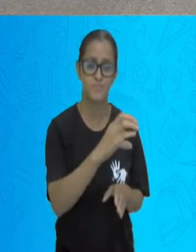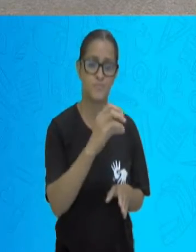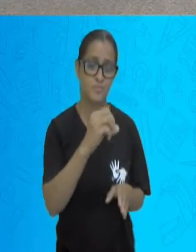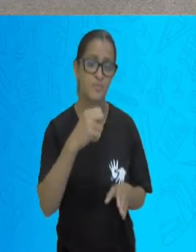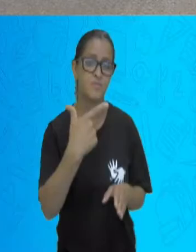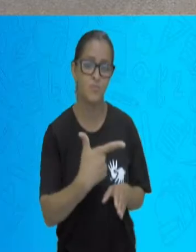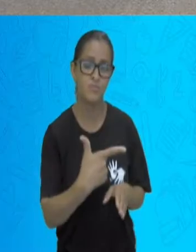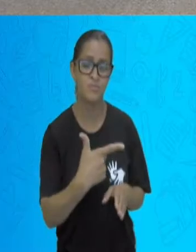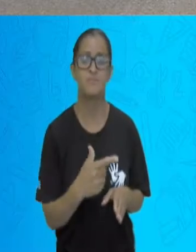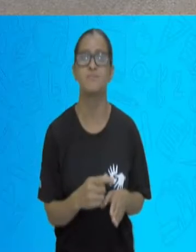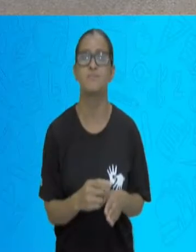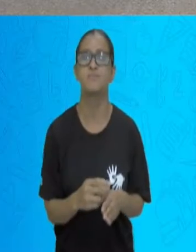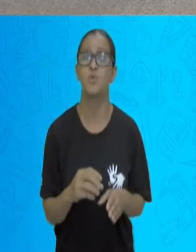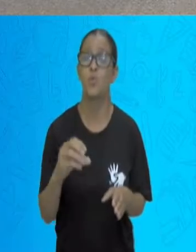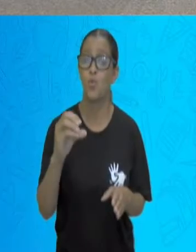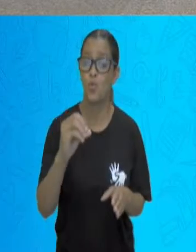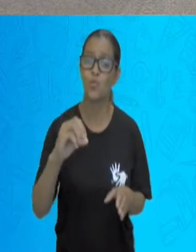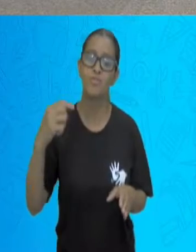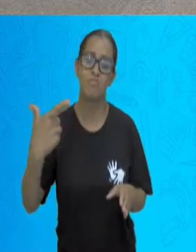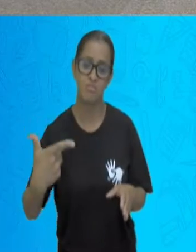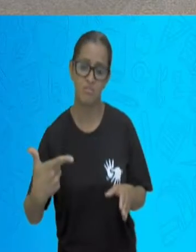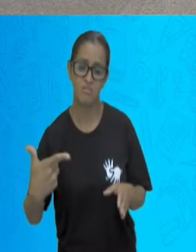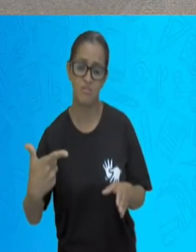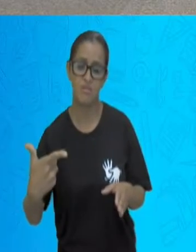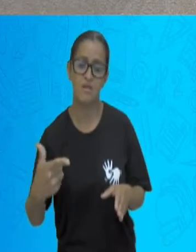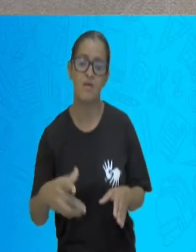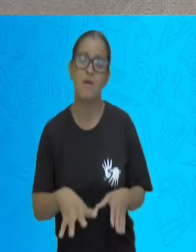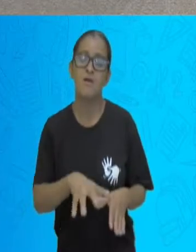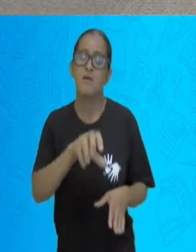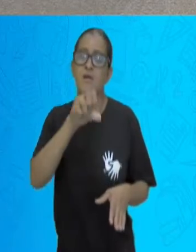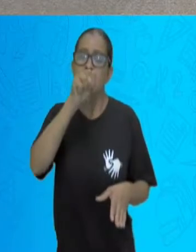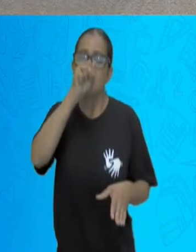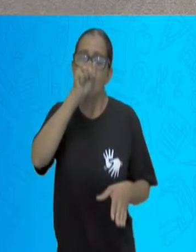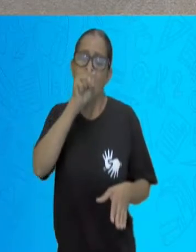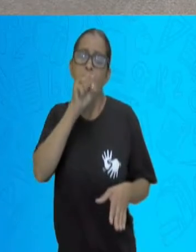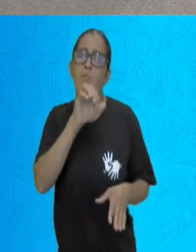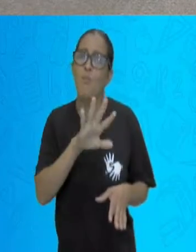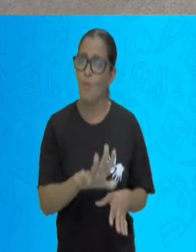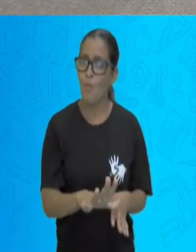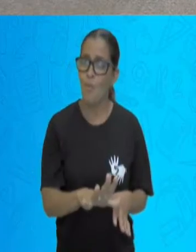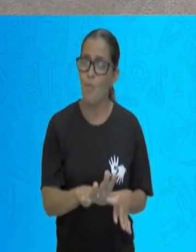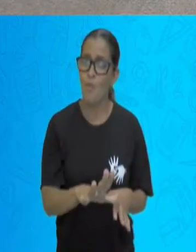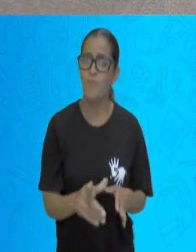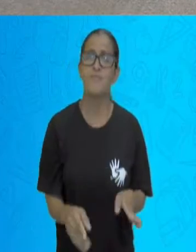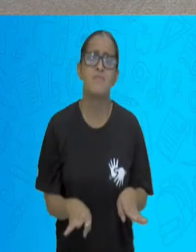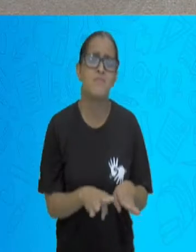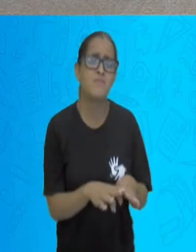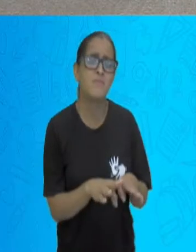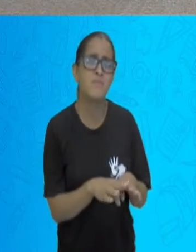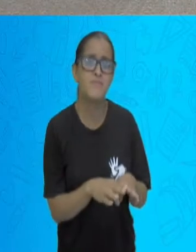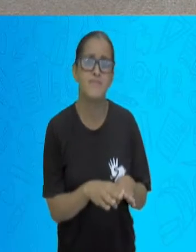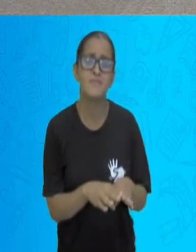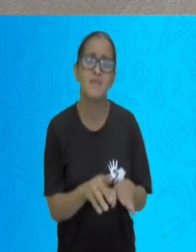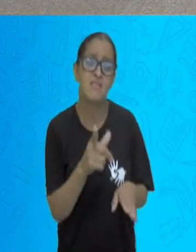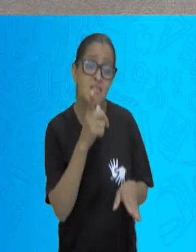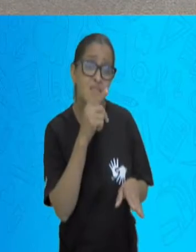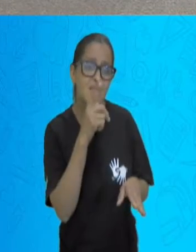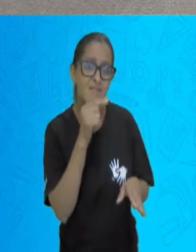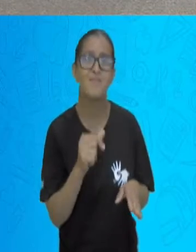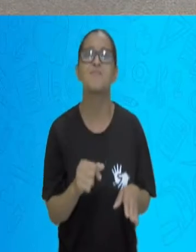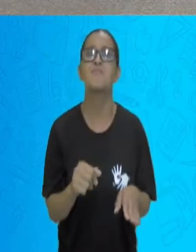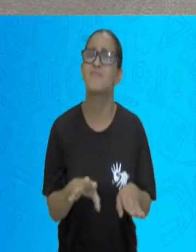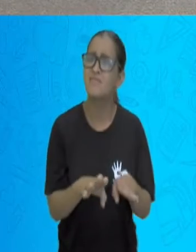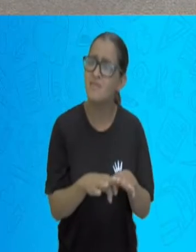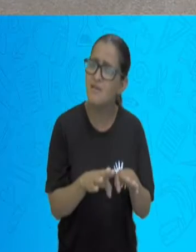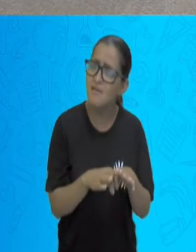elementos. Entre eles, o oxigênio, o nitrogênio, água. E aí, a gente tem que pensar em tudo